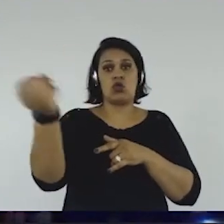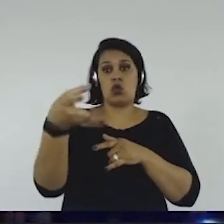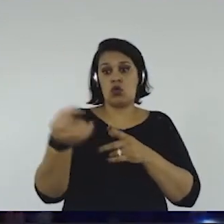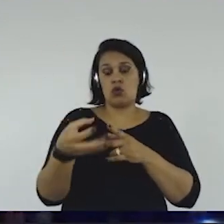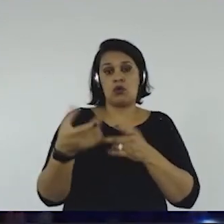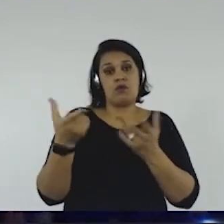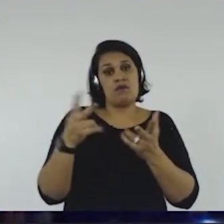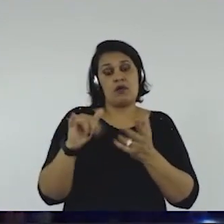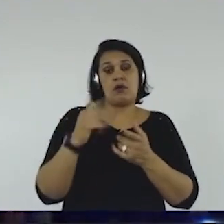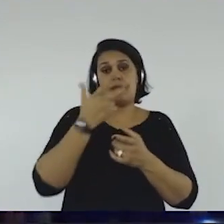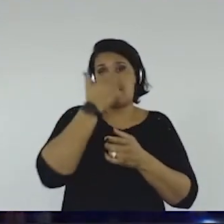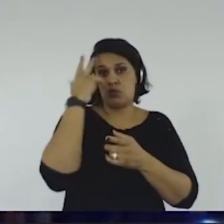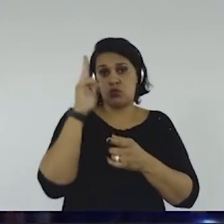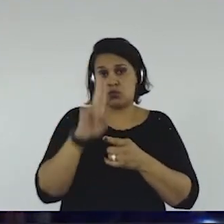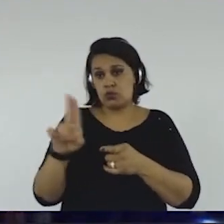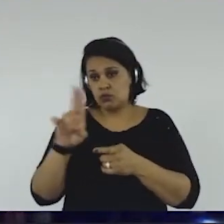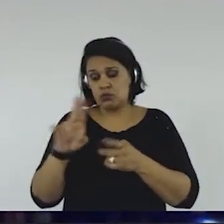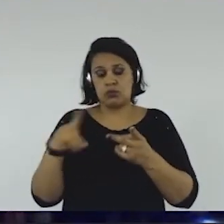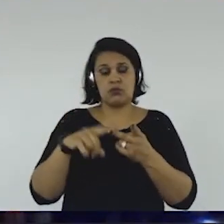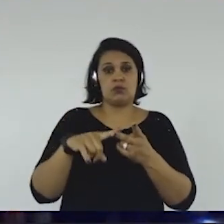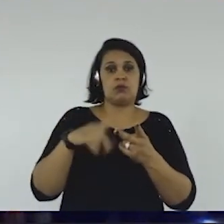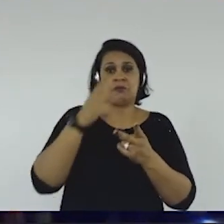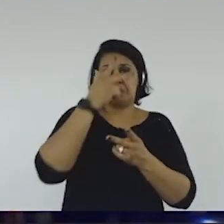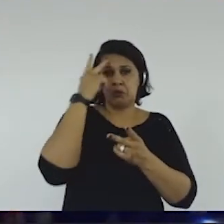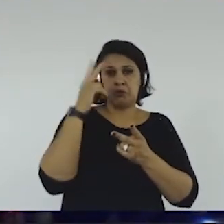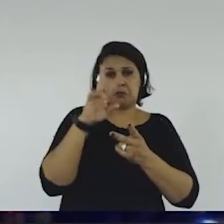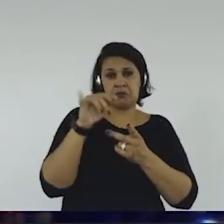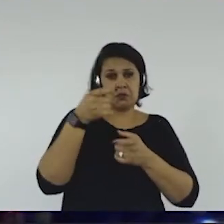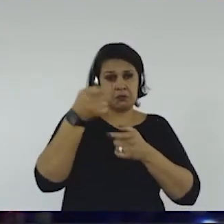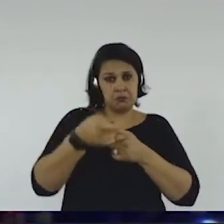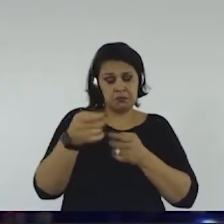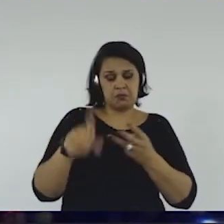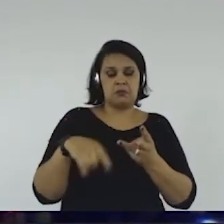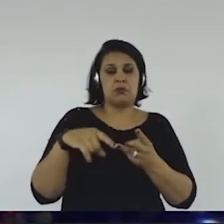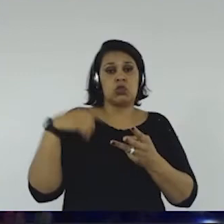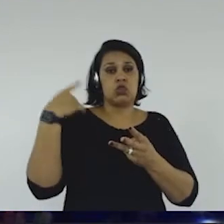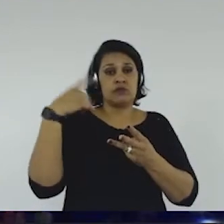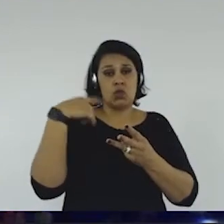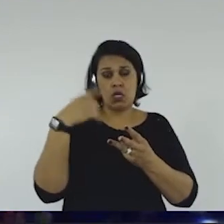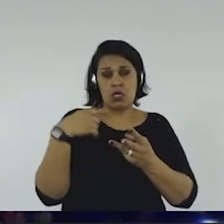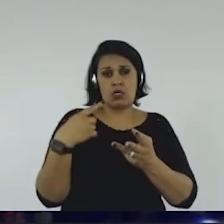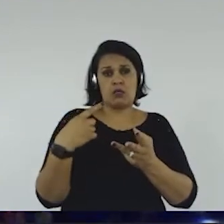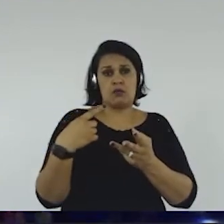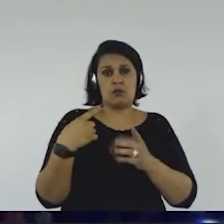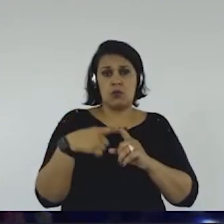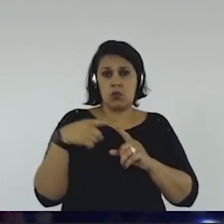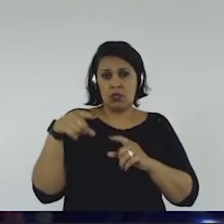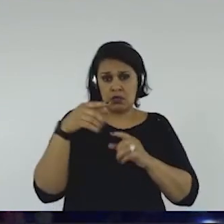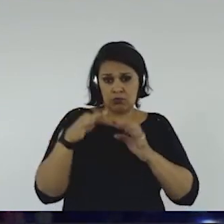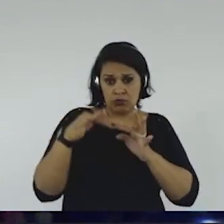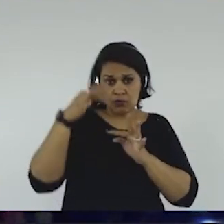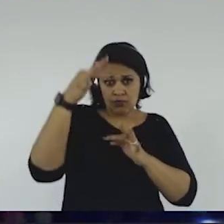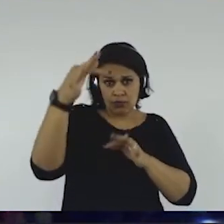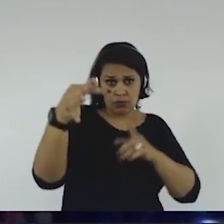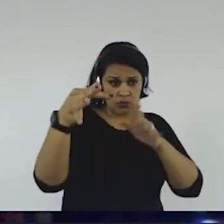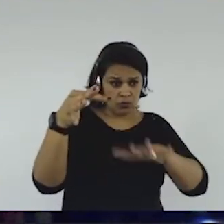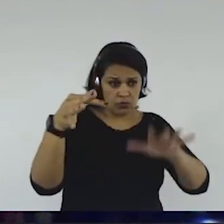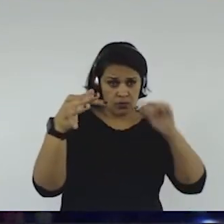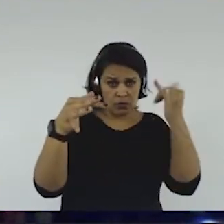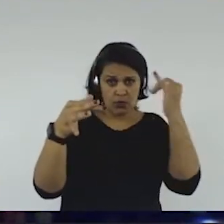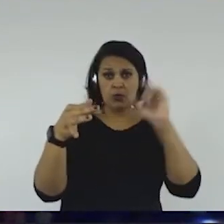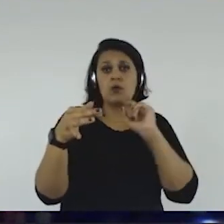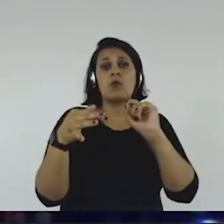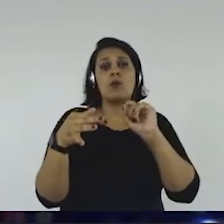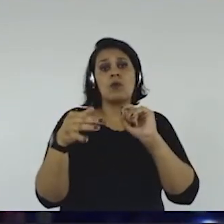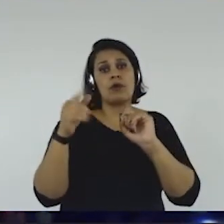aí de usuários, as gerações que vêm de árbitros, as gerações que vêm de advogados. O que é para essas pessoas e que é importante?